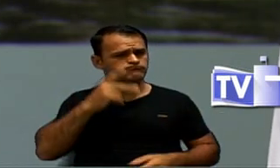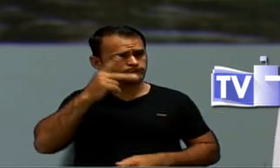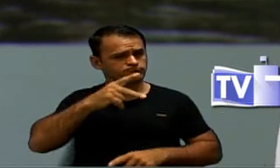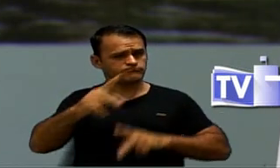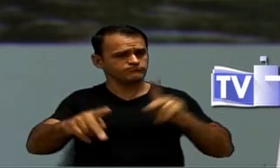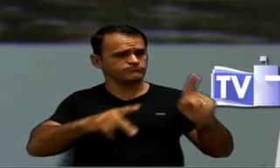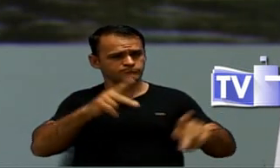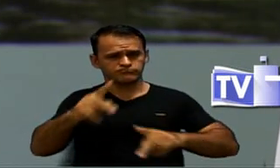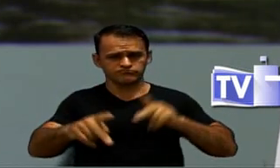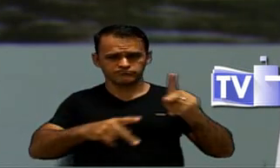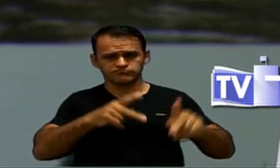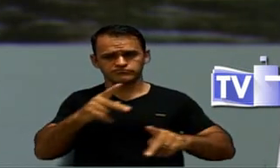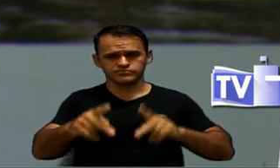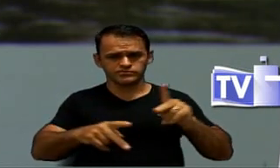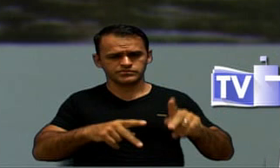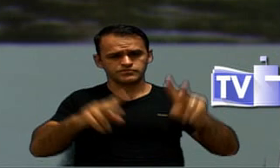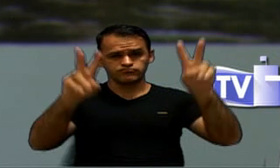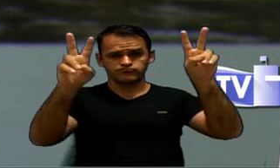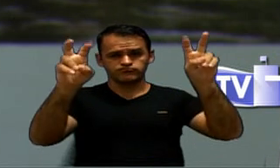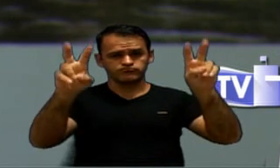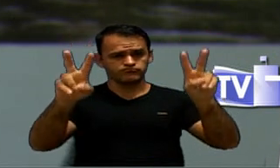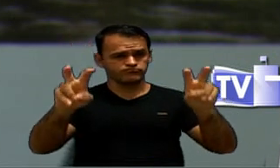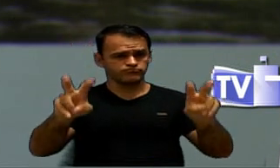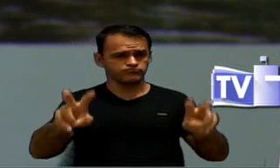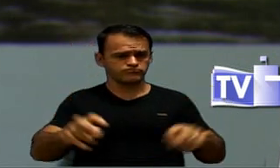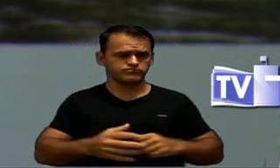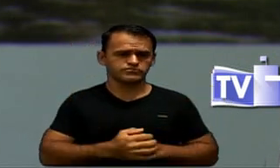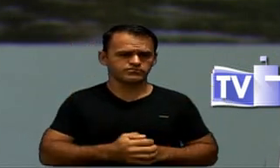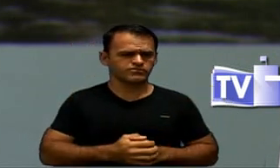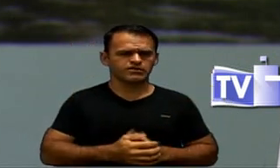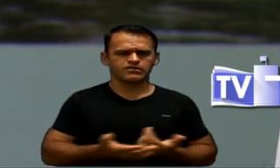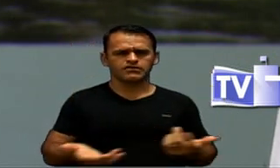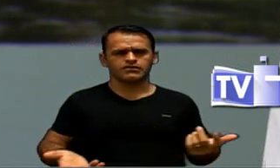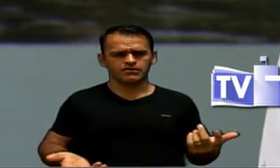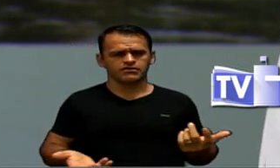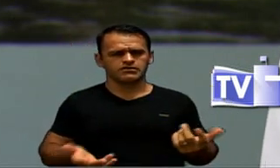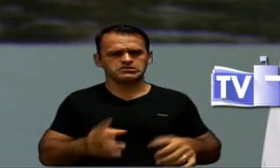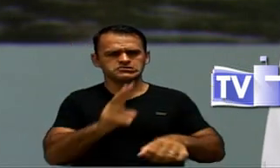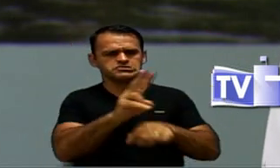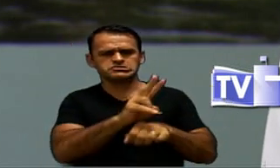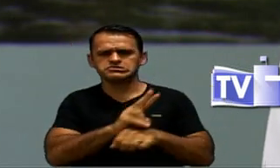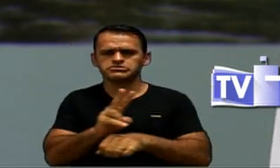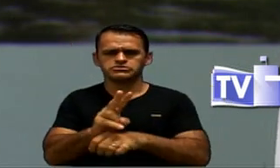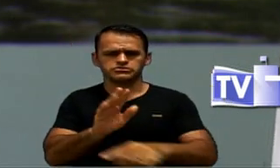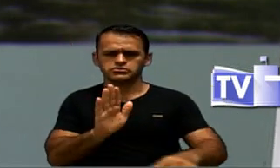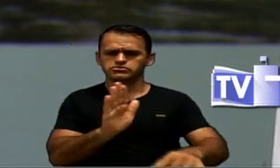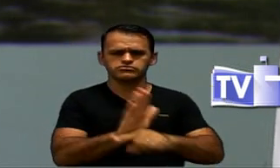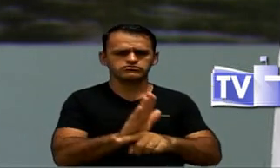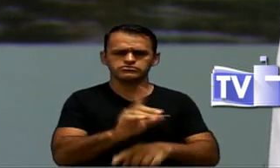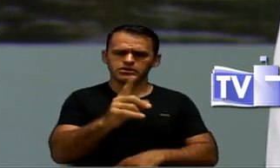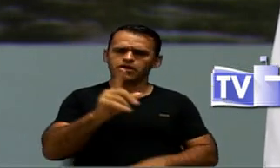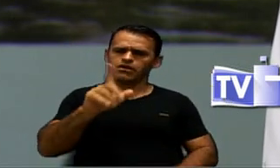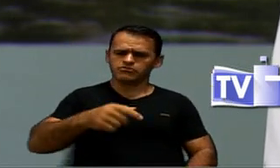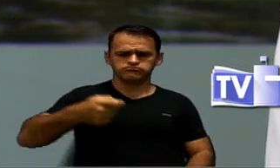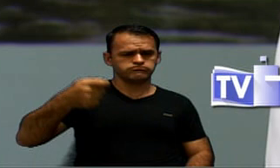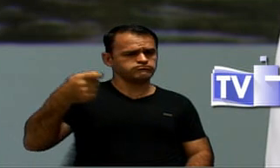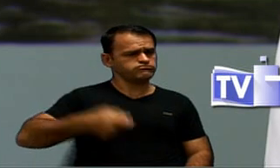pública esses temas. Não é favor, não é defesa, não é ajuda, é política